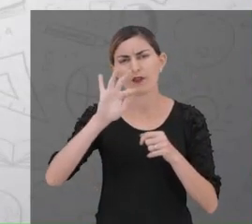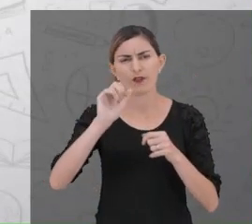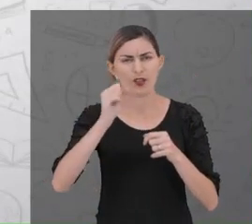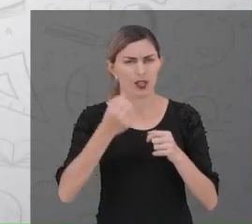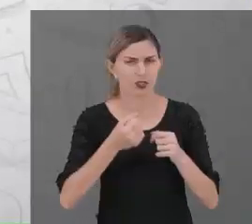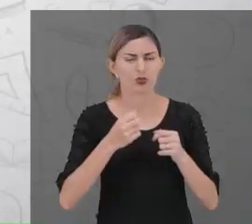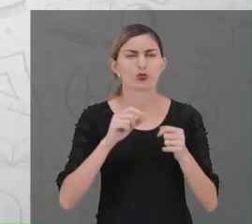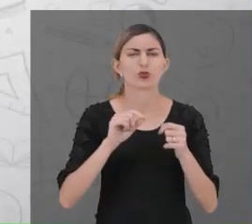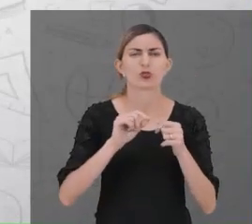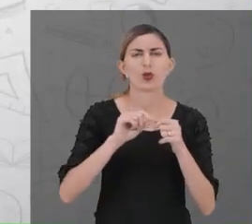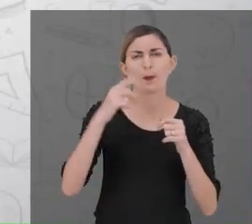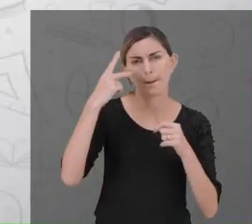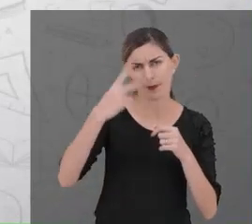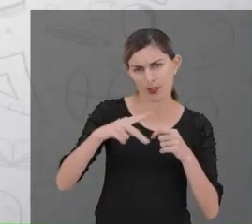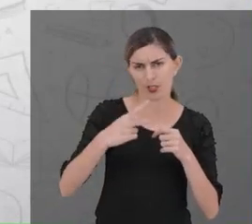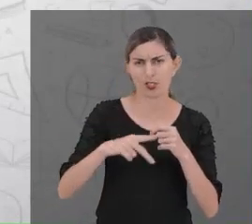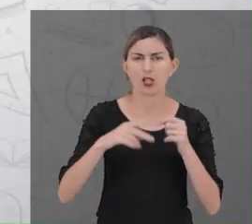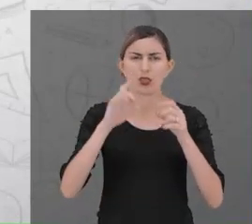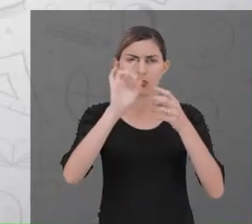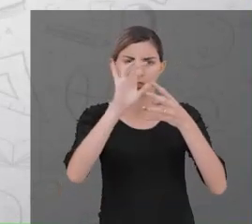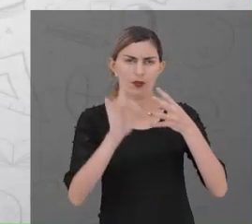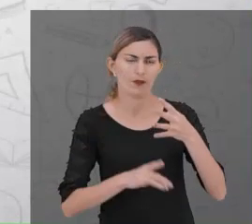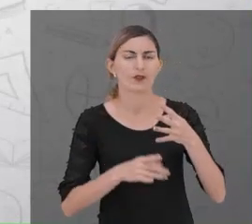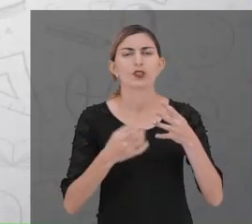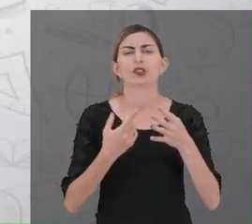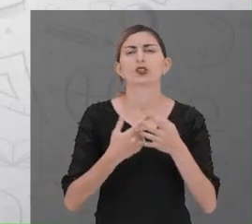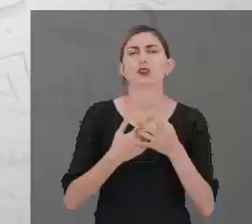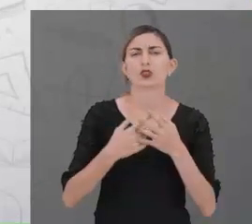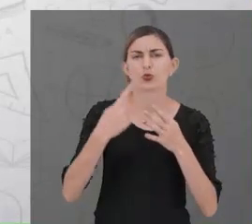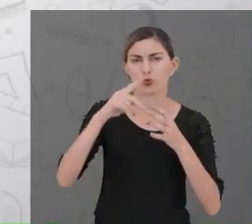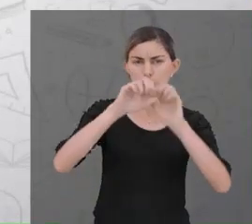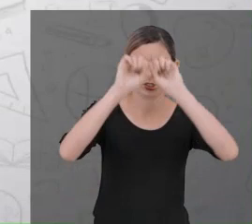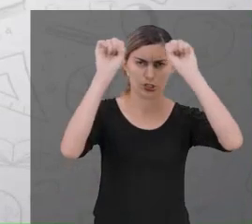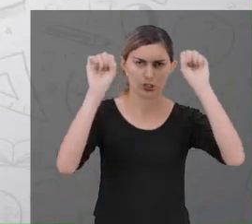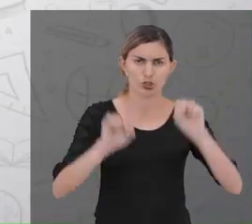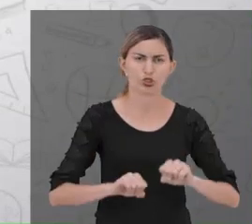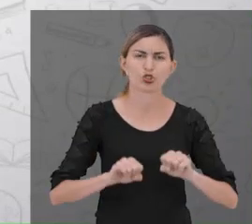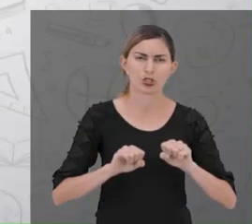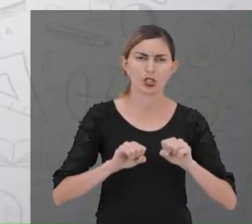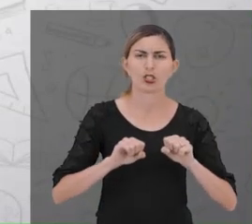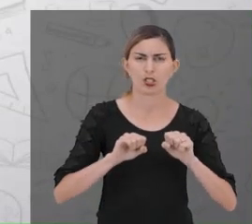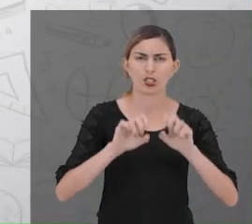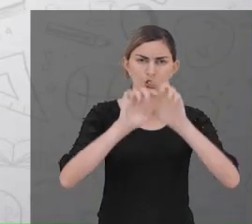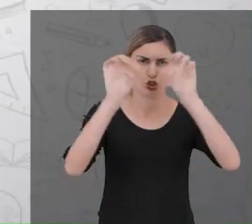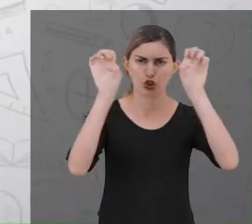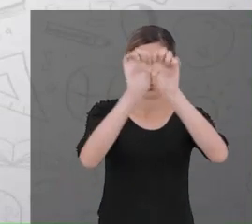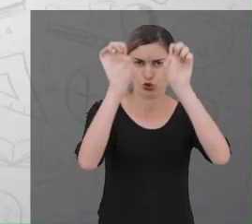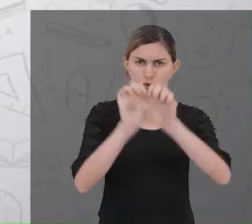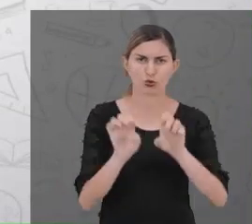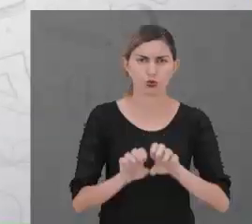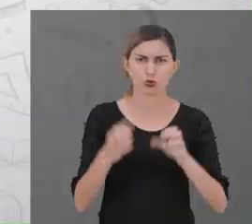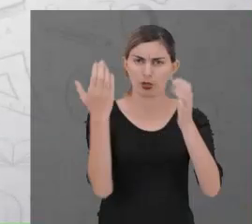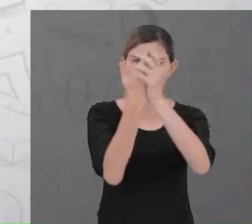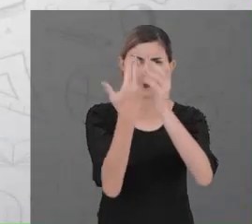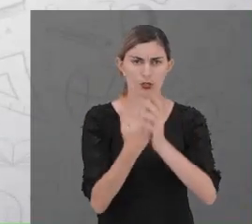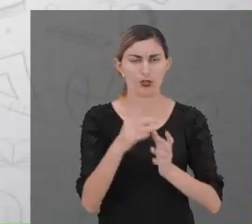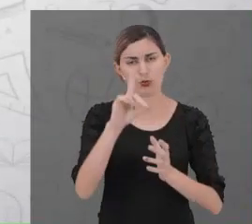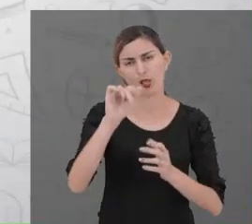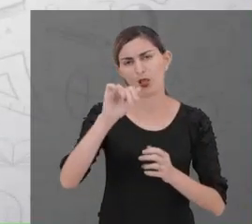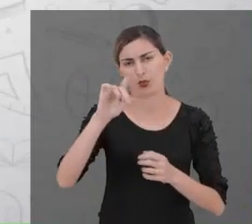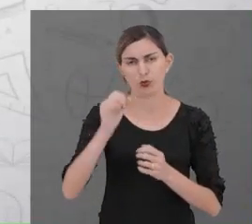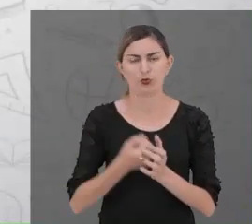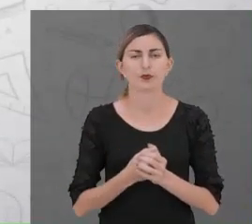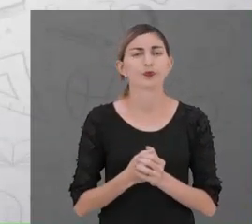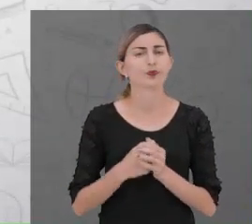artefatos que devem ser produzidos para definir de fato um sistema, uma estrutura de banco de dados.